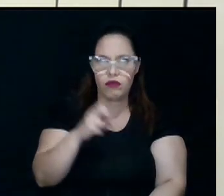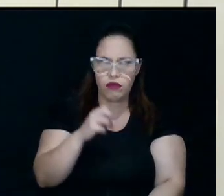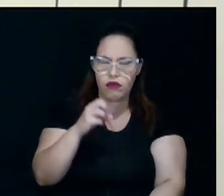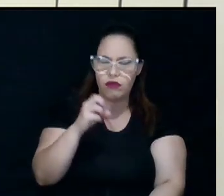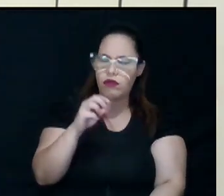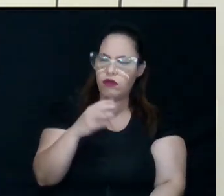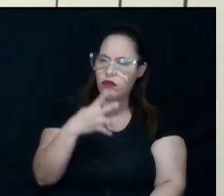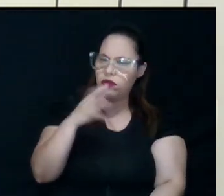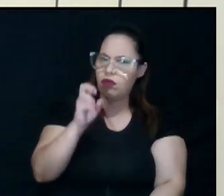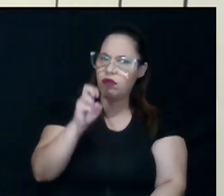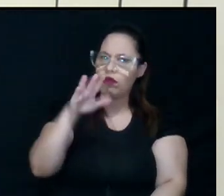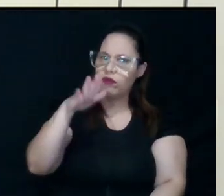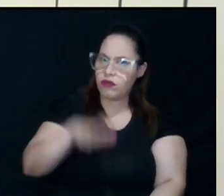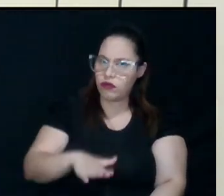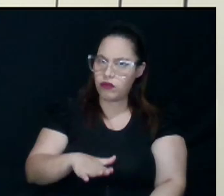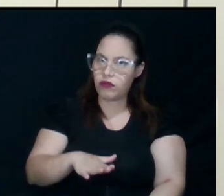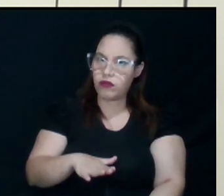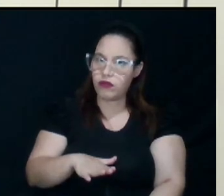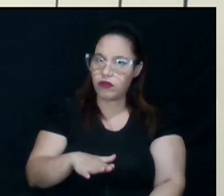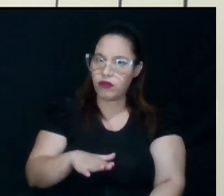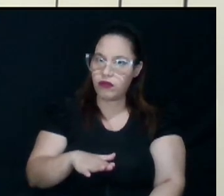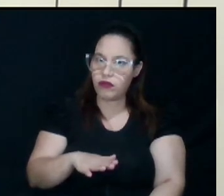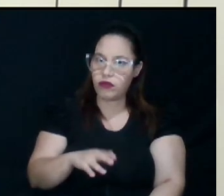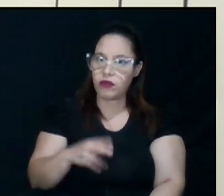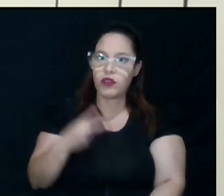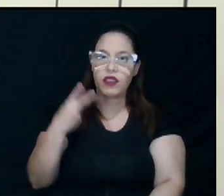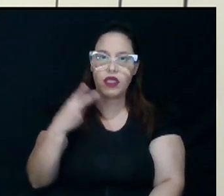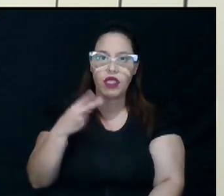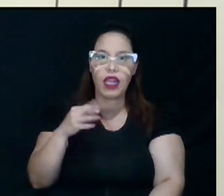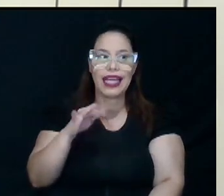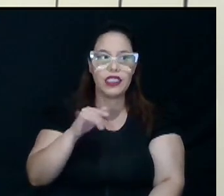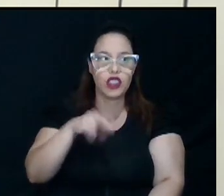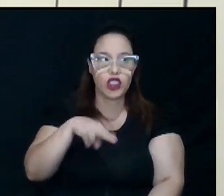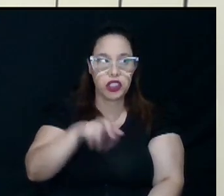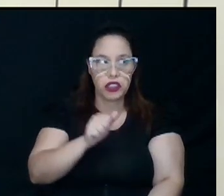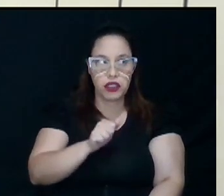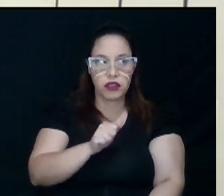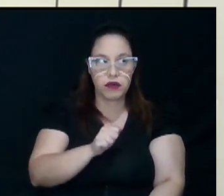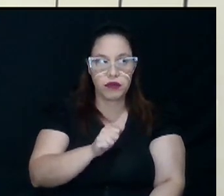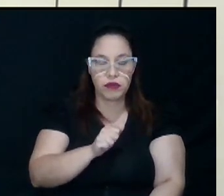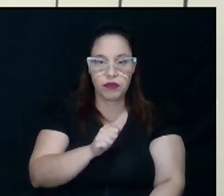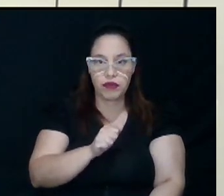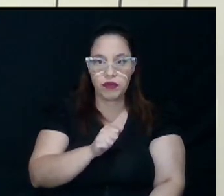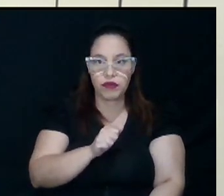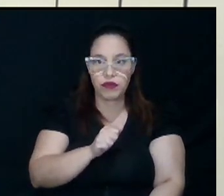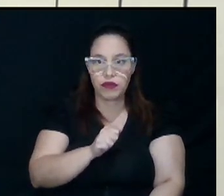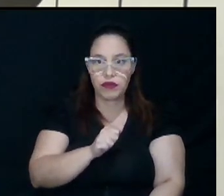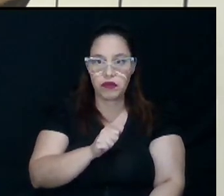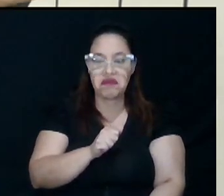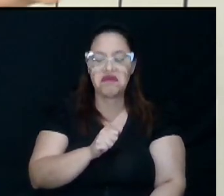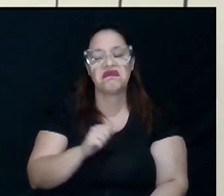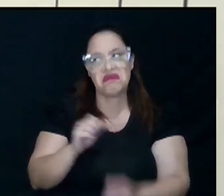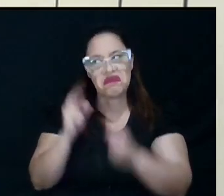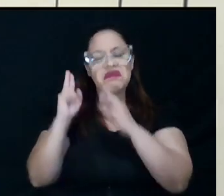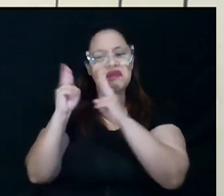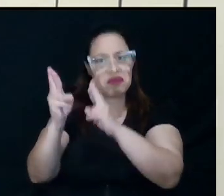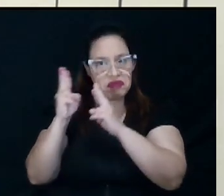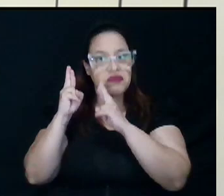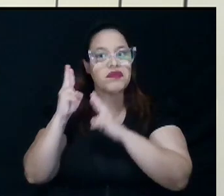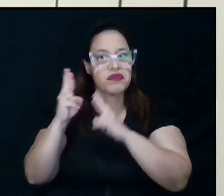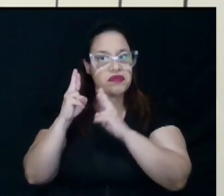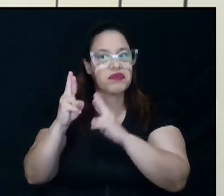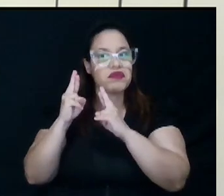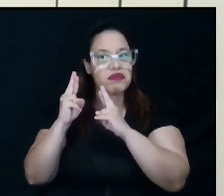semifinal, segunda bateria com a Tatiana Weston Webb, também esperança de medalhas. Então é Gabriel Medina no masculino e